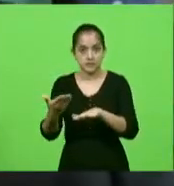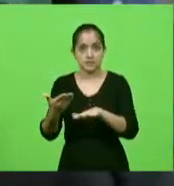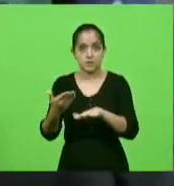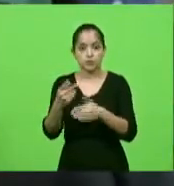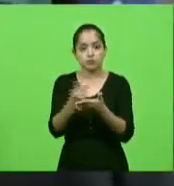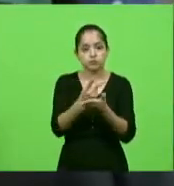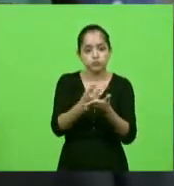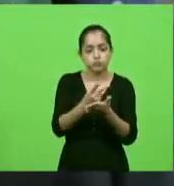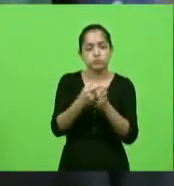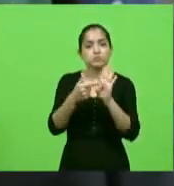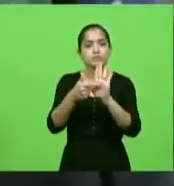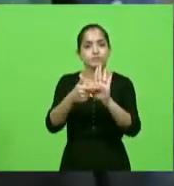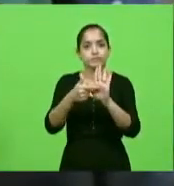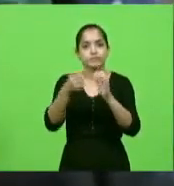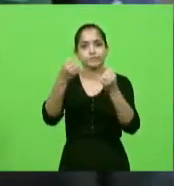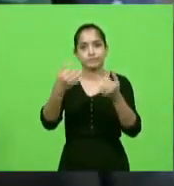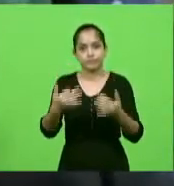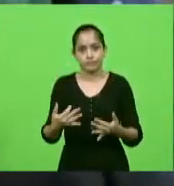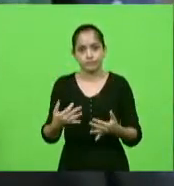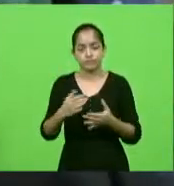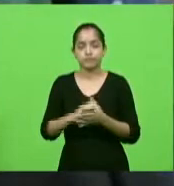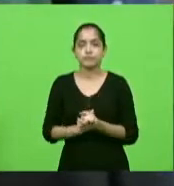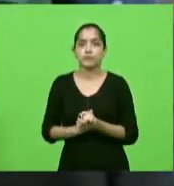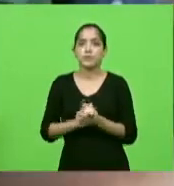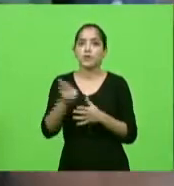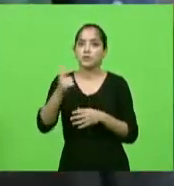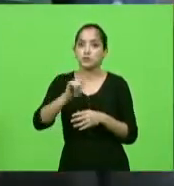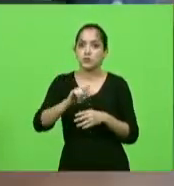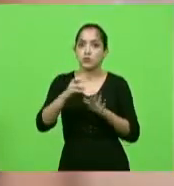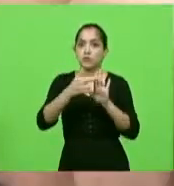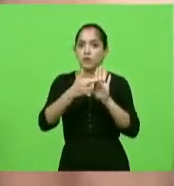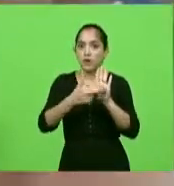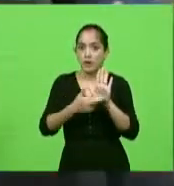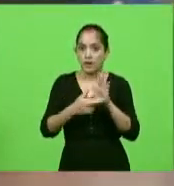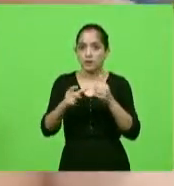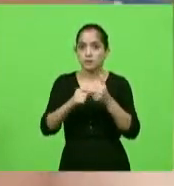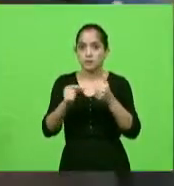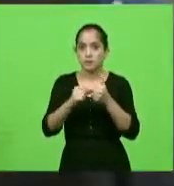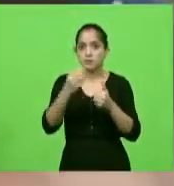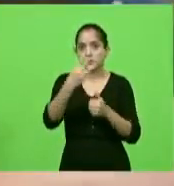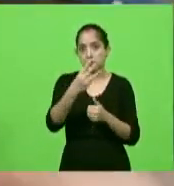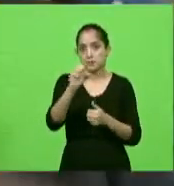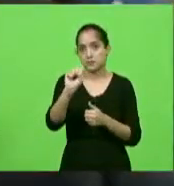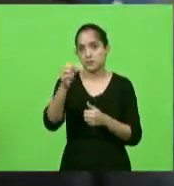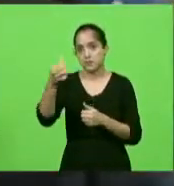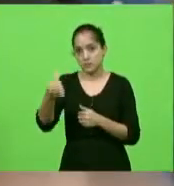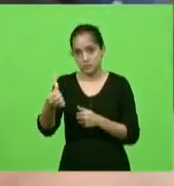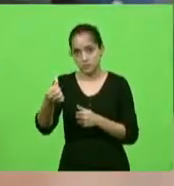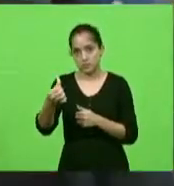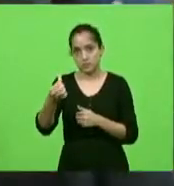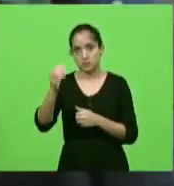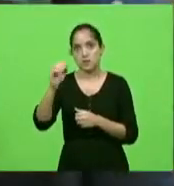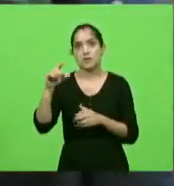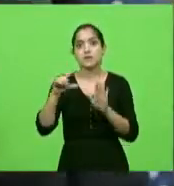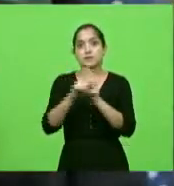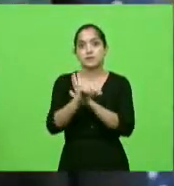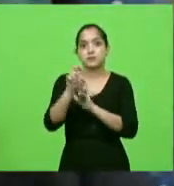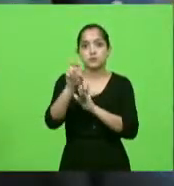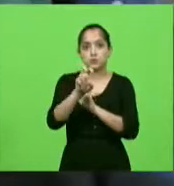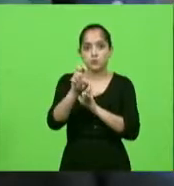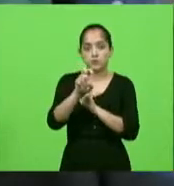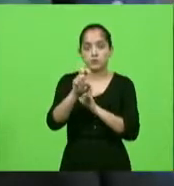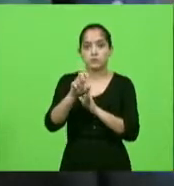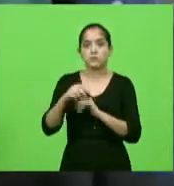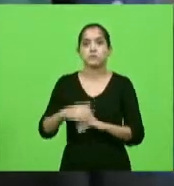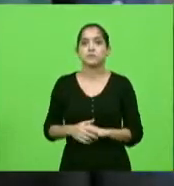das irregularidades apontadas, incidindo novamente a regra do artigo 386, inciso 5º do